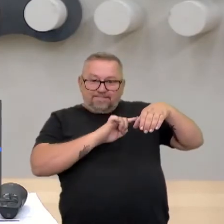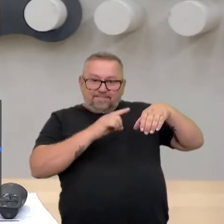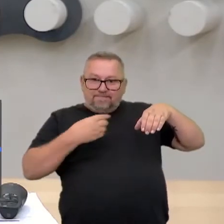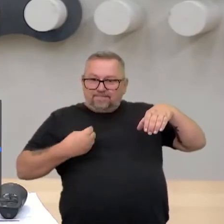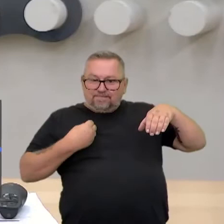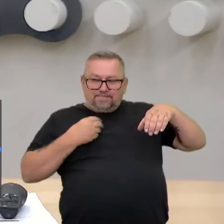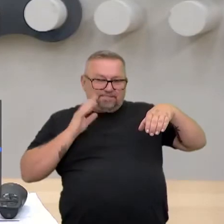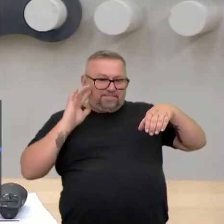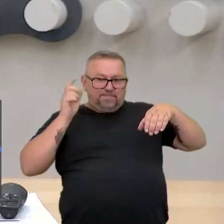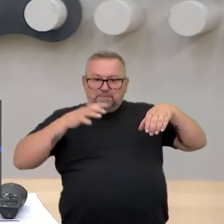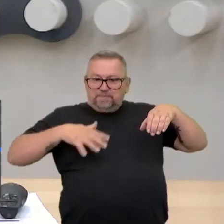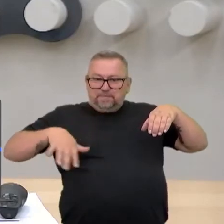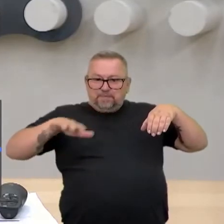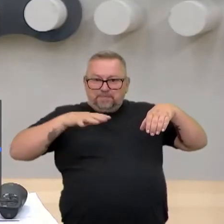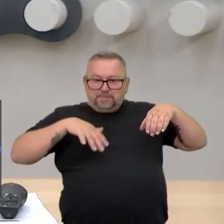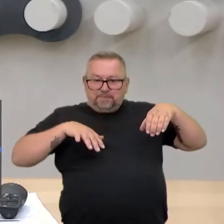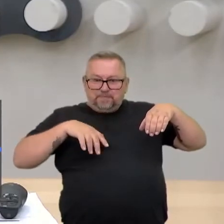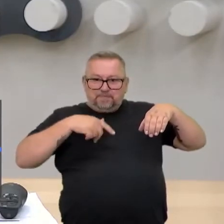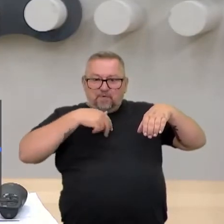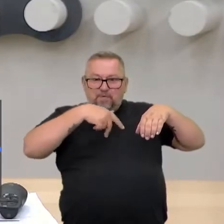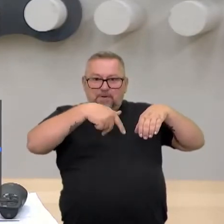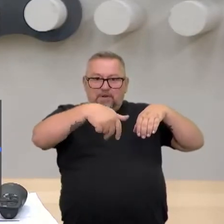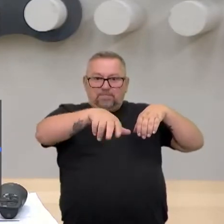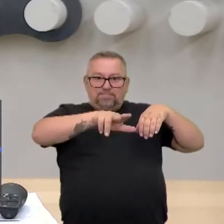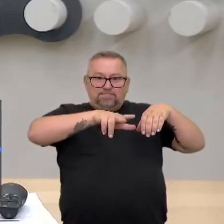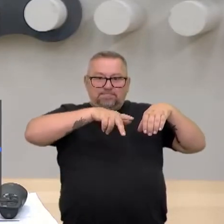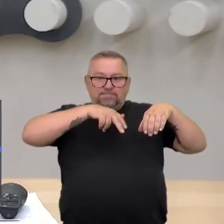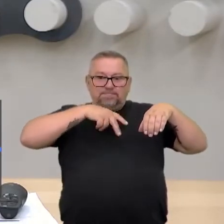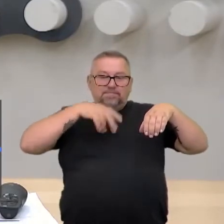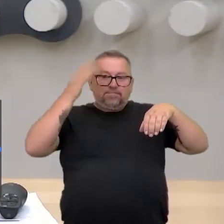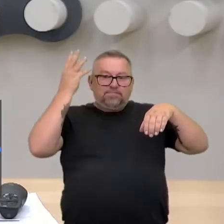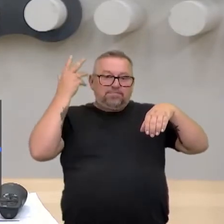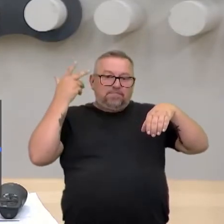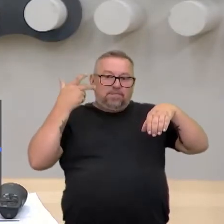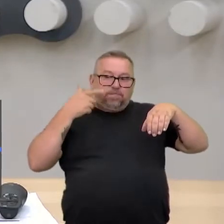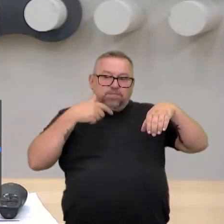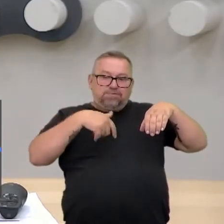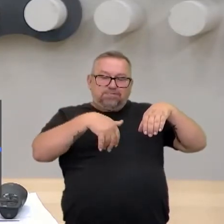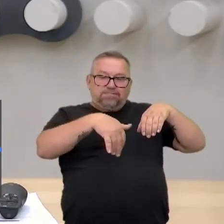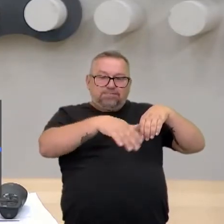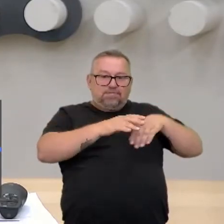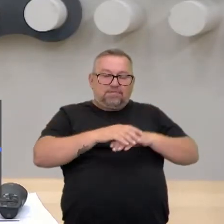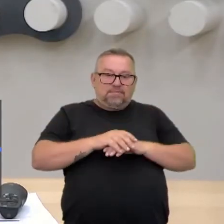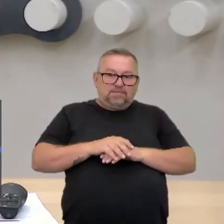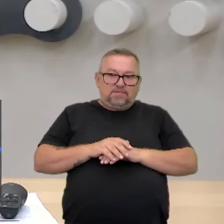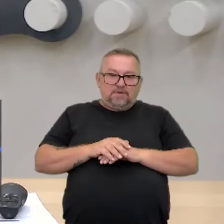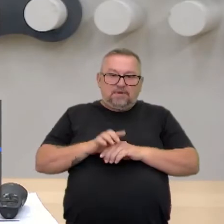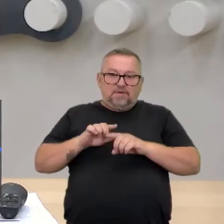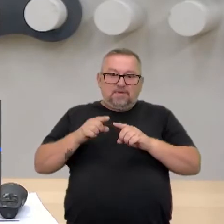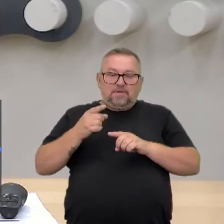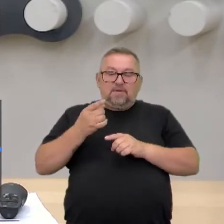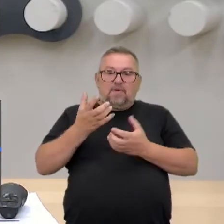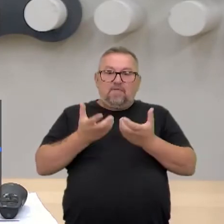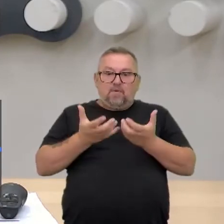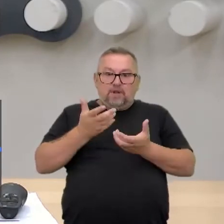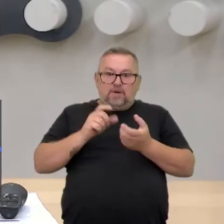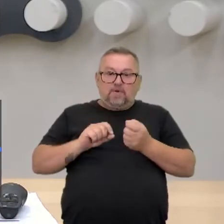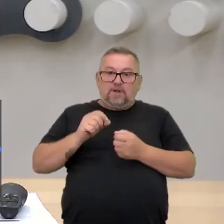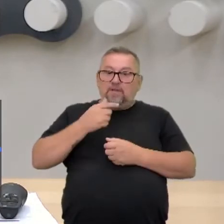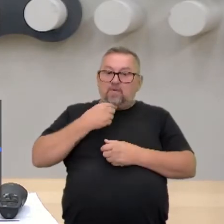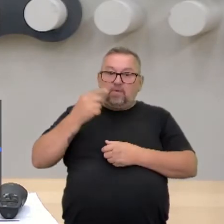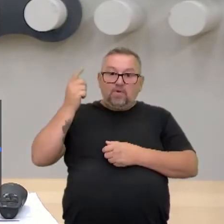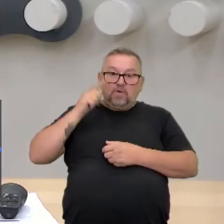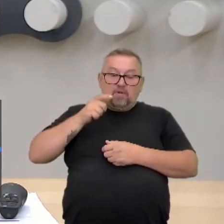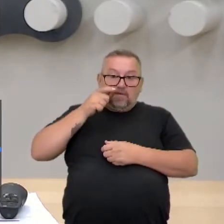vida vai acontecendo né então vamos passando pessoas passam animais e aí por conta da fogueira o que